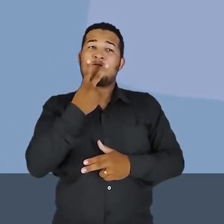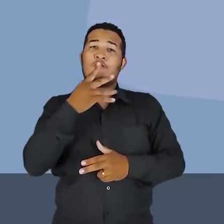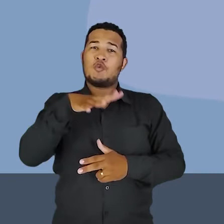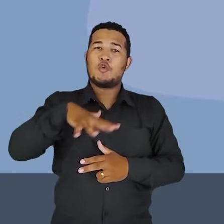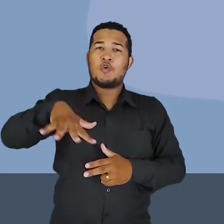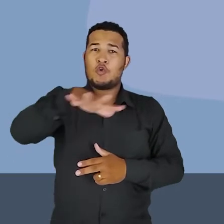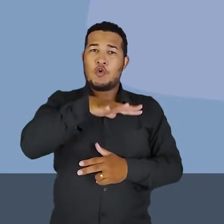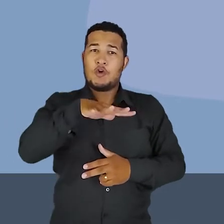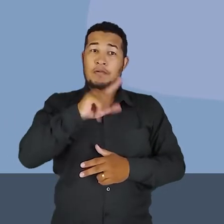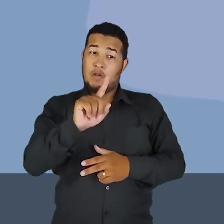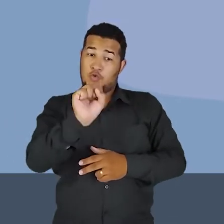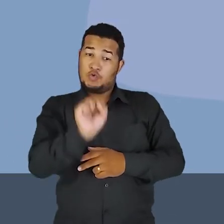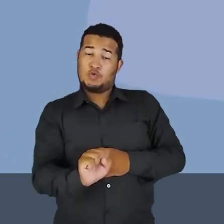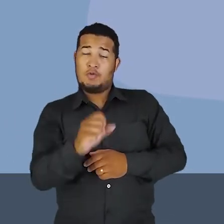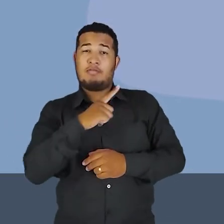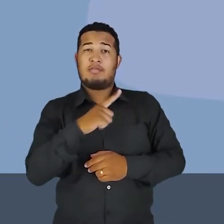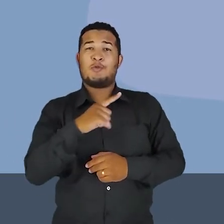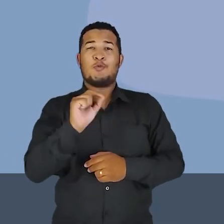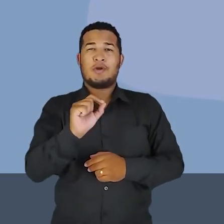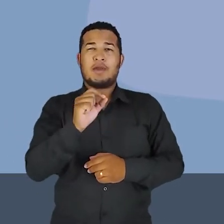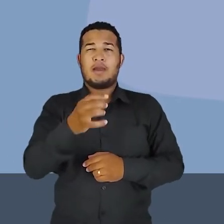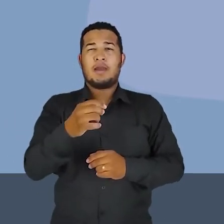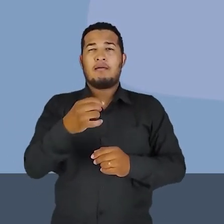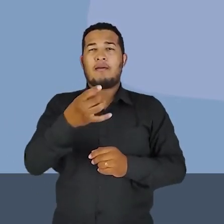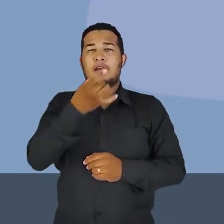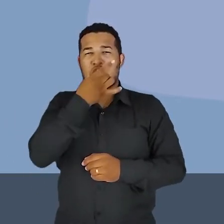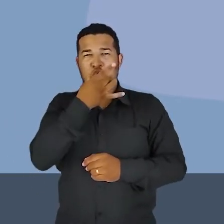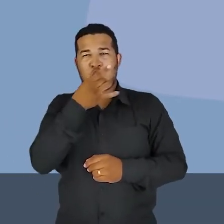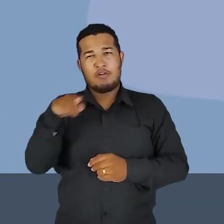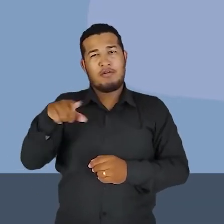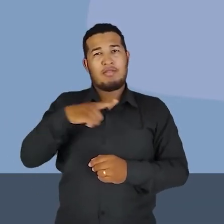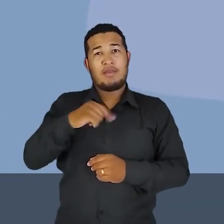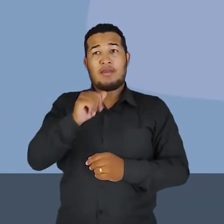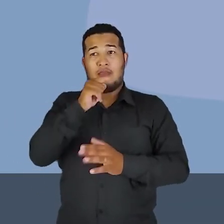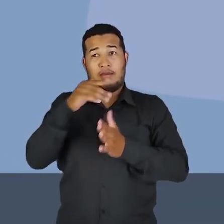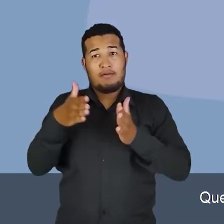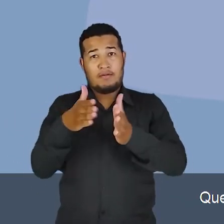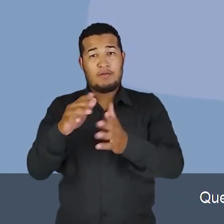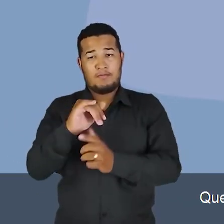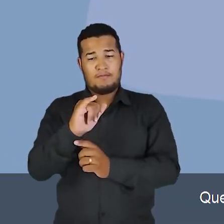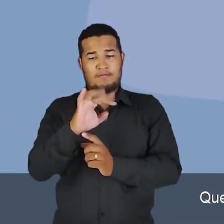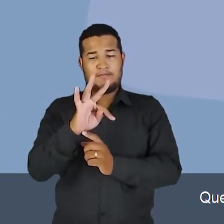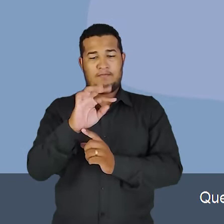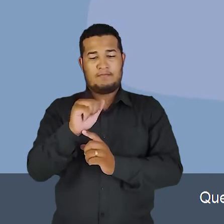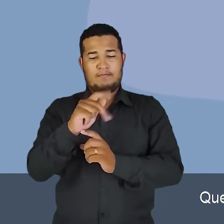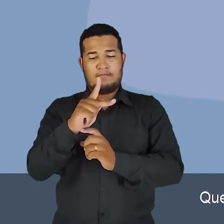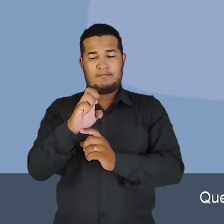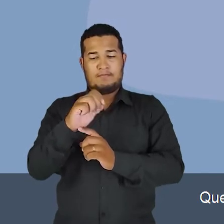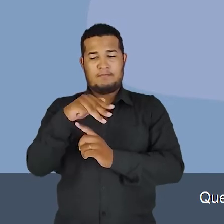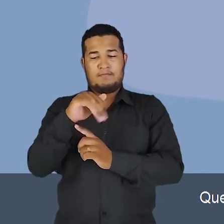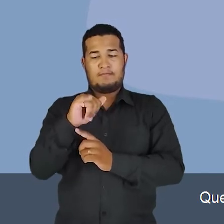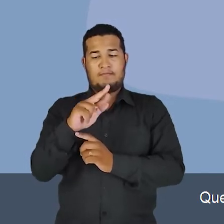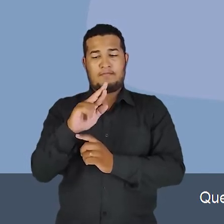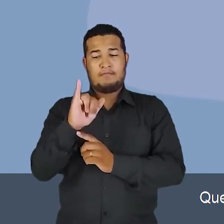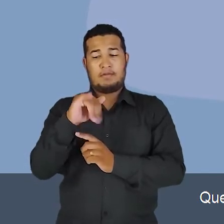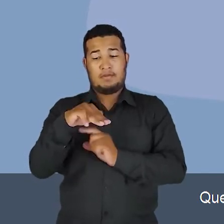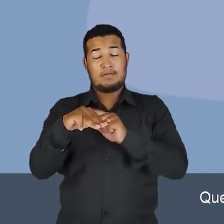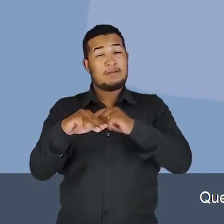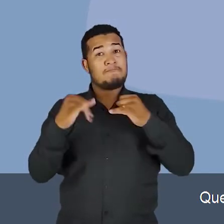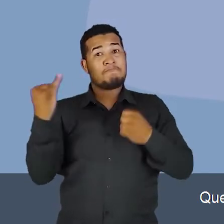E no sul nós temos, ali próximo à Cachoeira de Itapemirim, o rio Itapemirim, né, que é esse rio fundamental aí